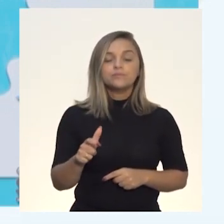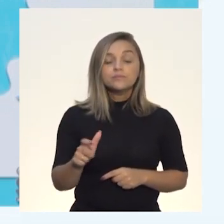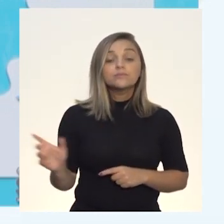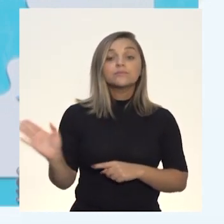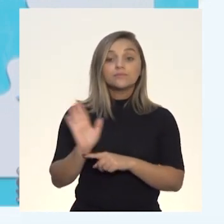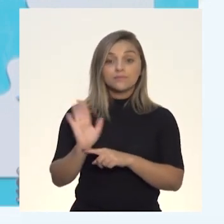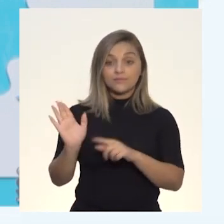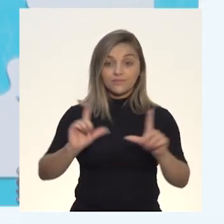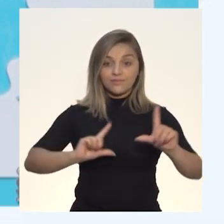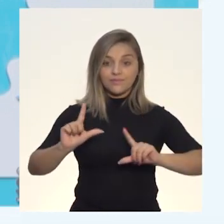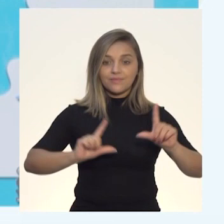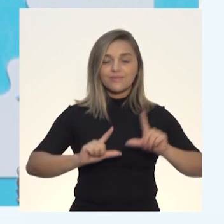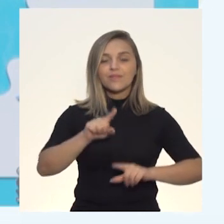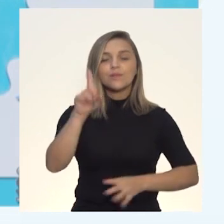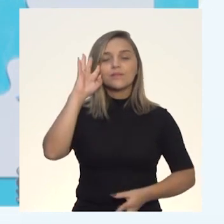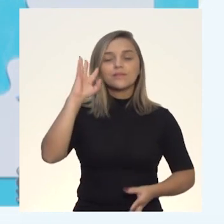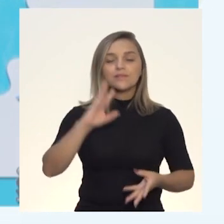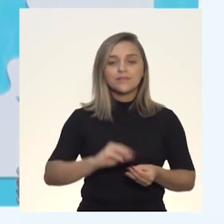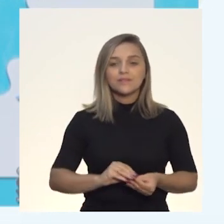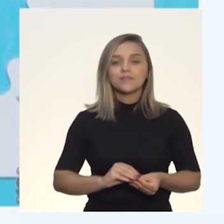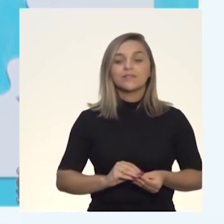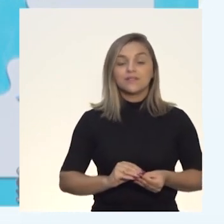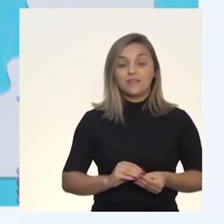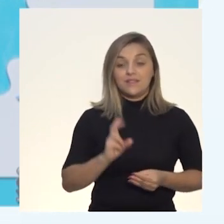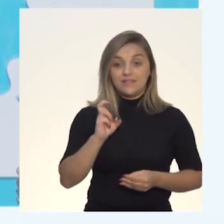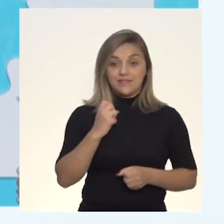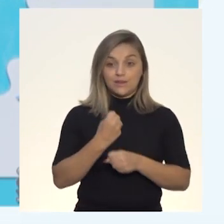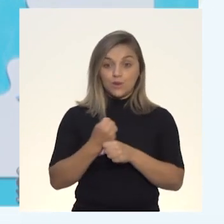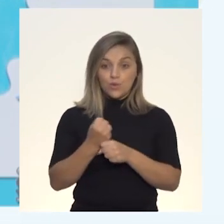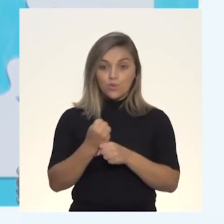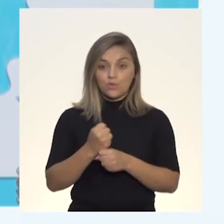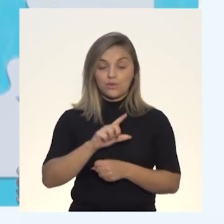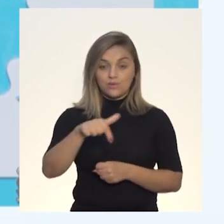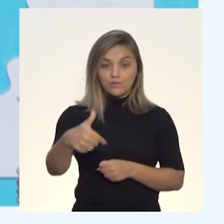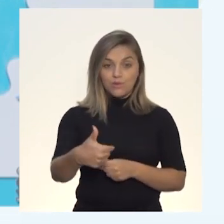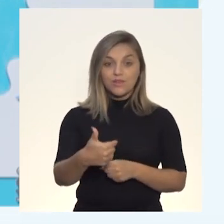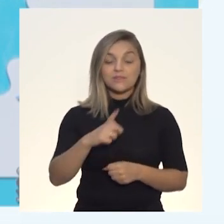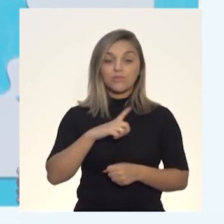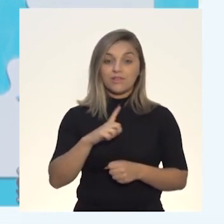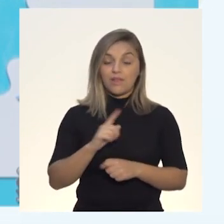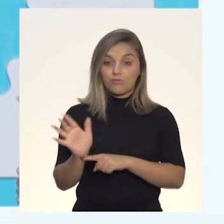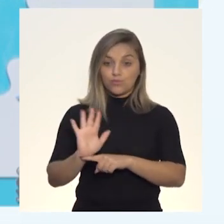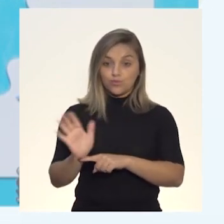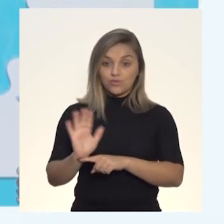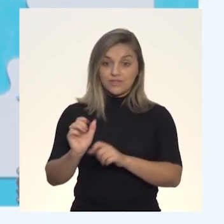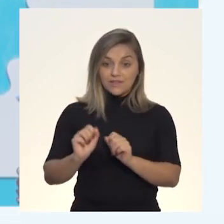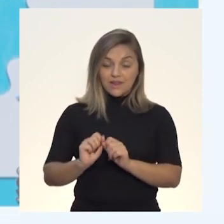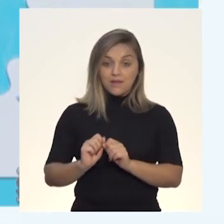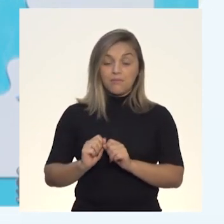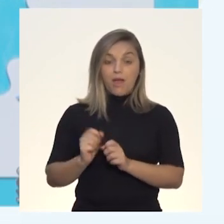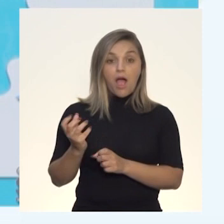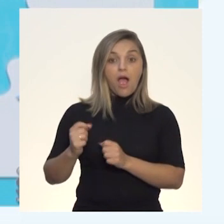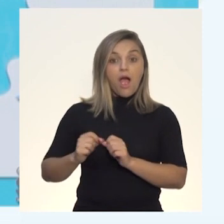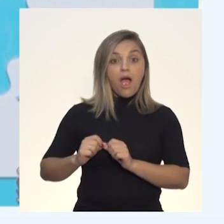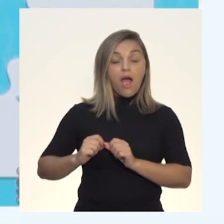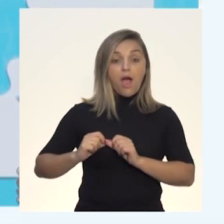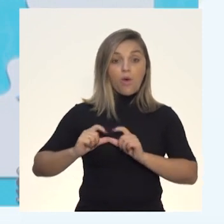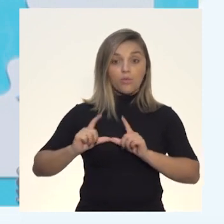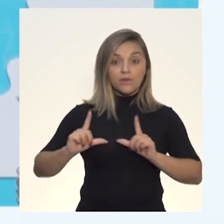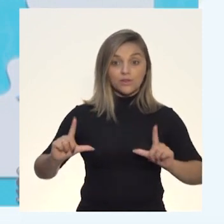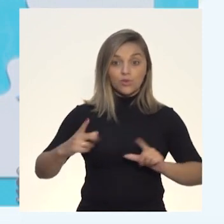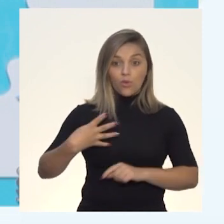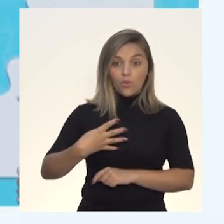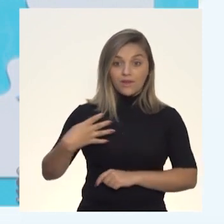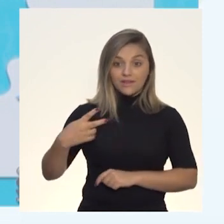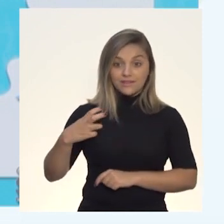Entenda. Nos últimos 5 anos, a penetração no cinema cresceu 43% entre os